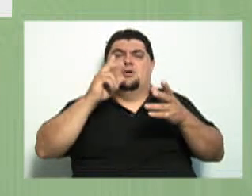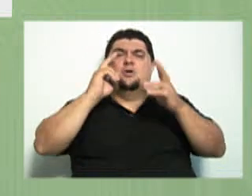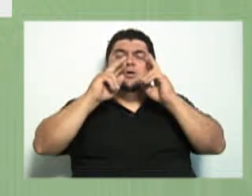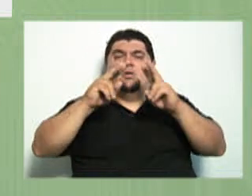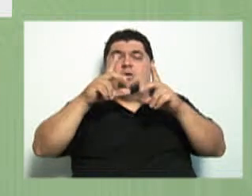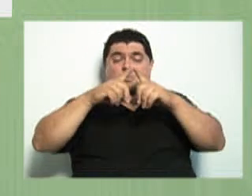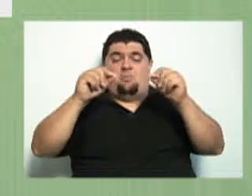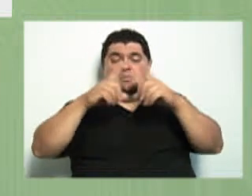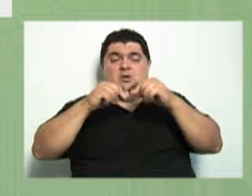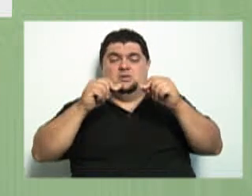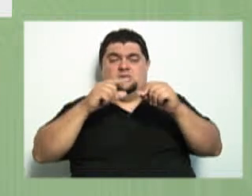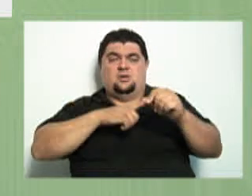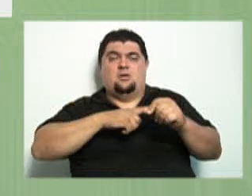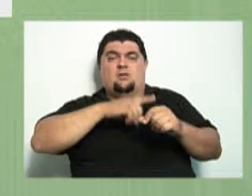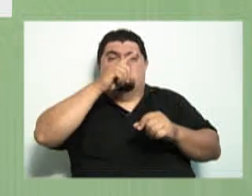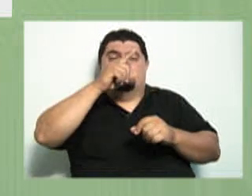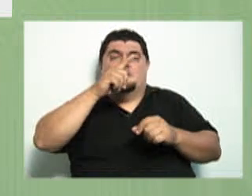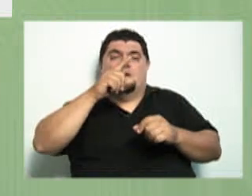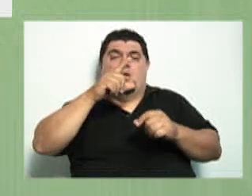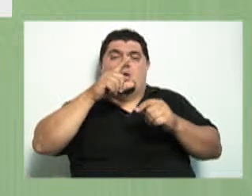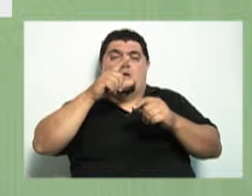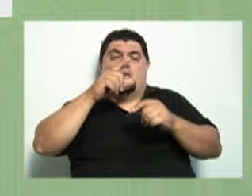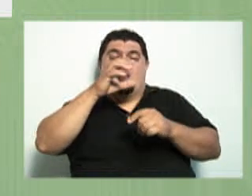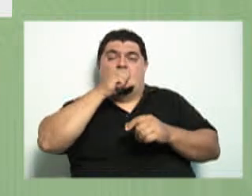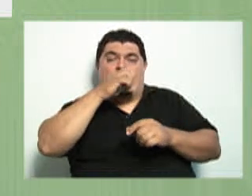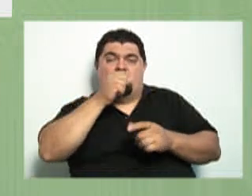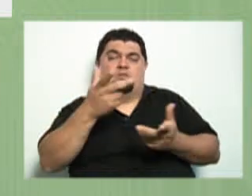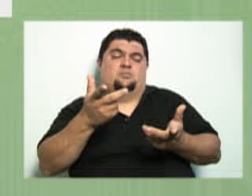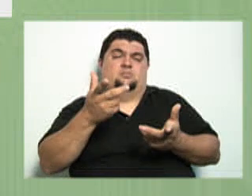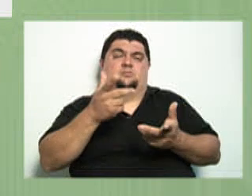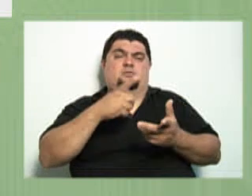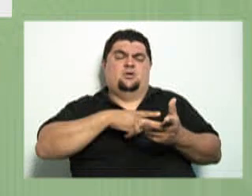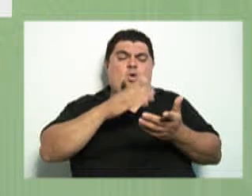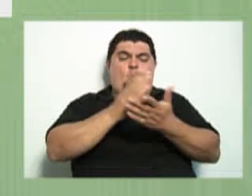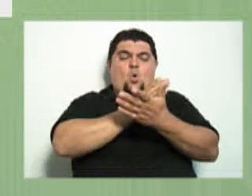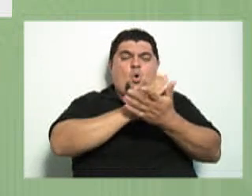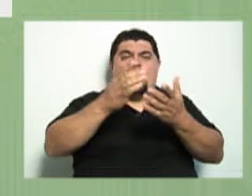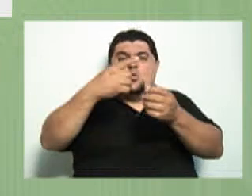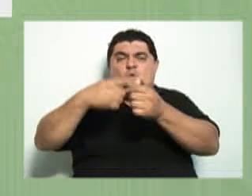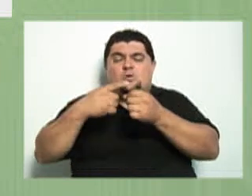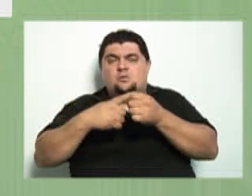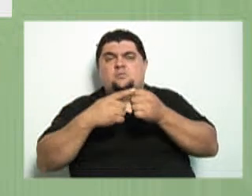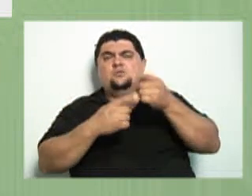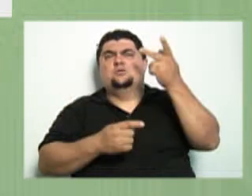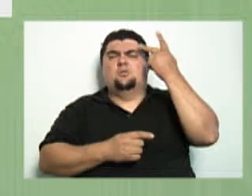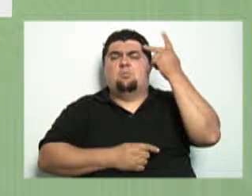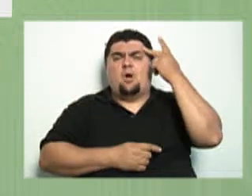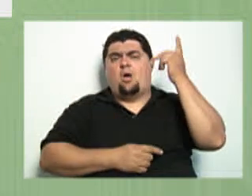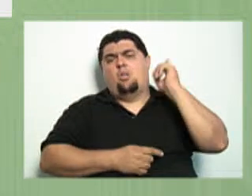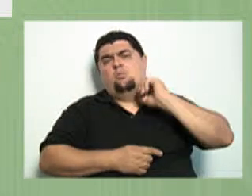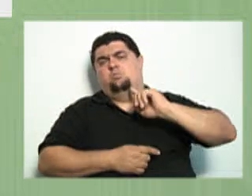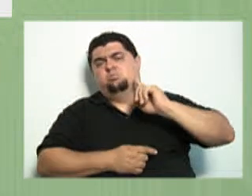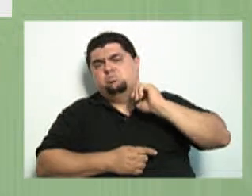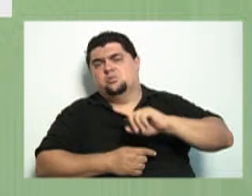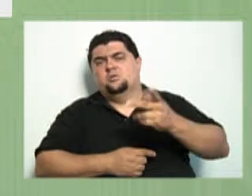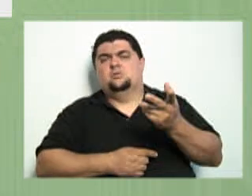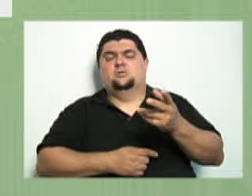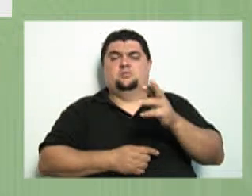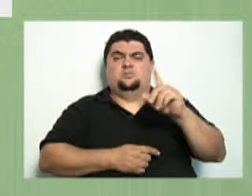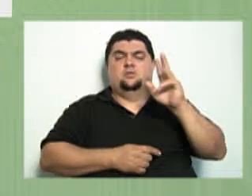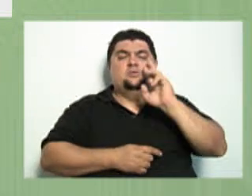Brasília, por exemplo, e está com resultado laranja. A gente vai ter alguns outros municípios aqui no estado de São Paulo e Minas Gerais que vão estar com